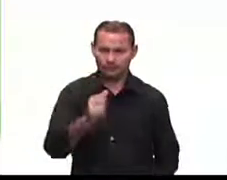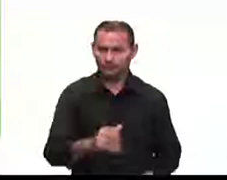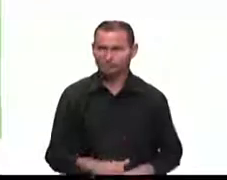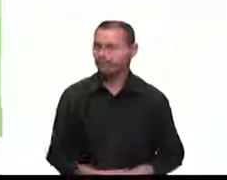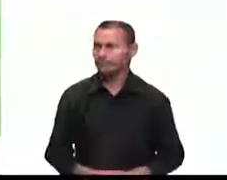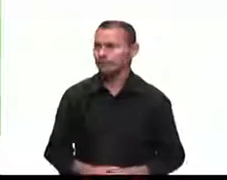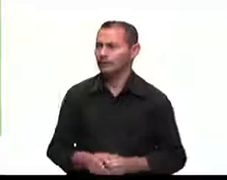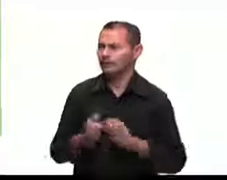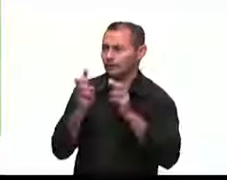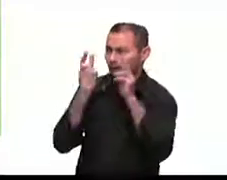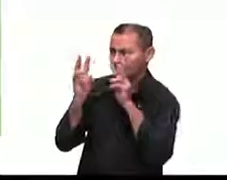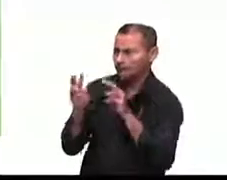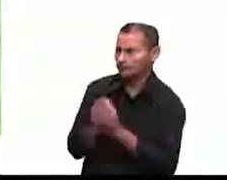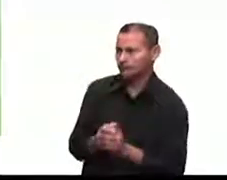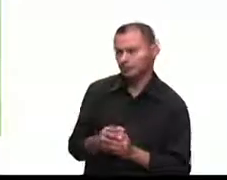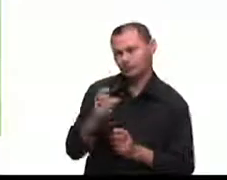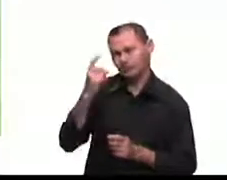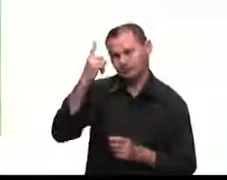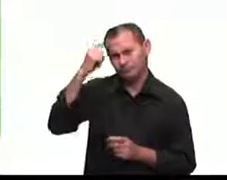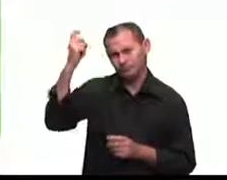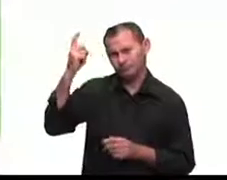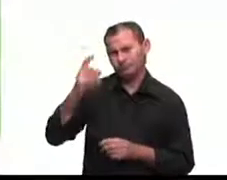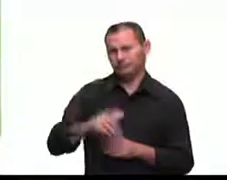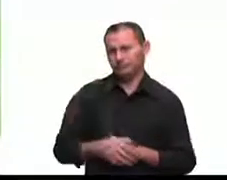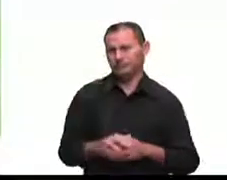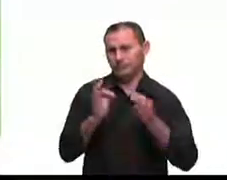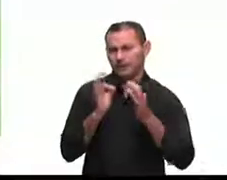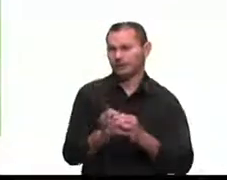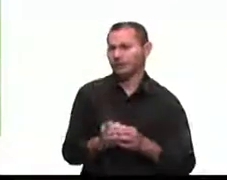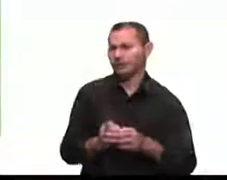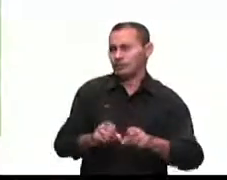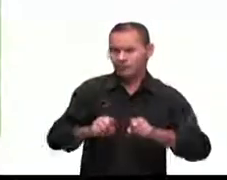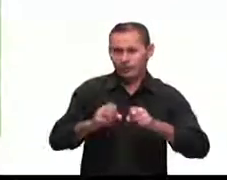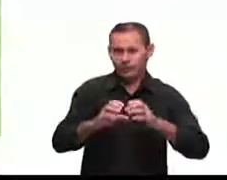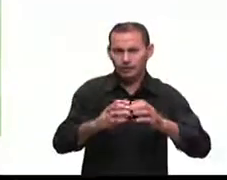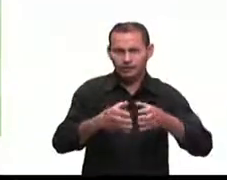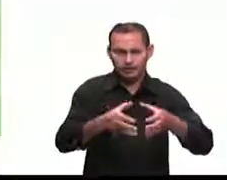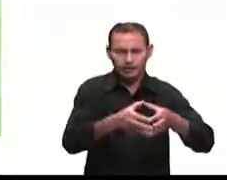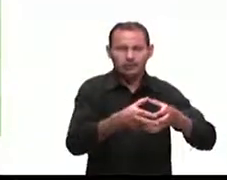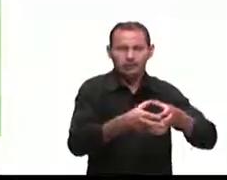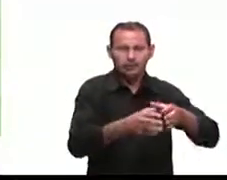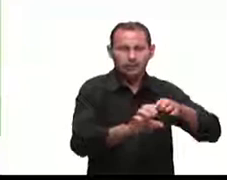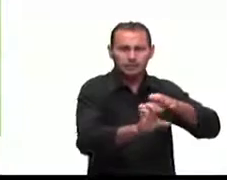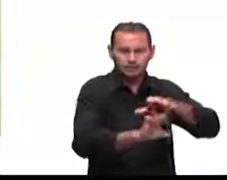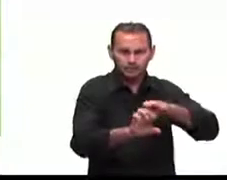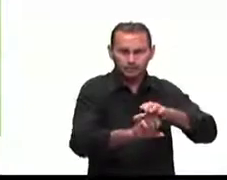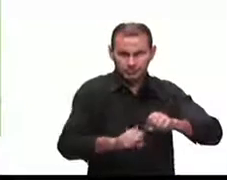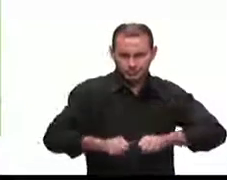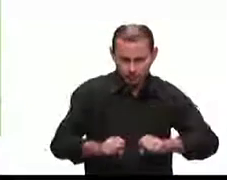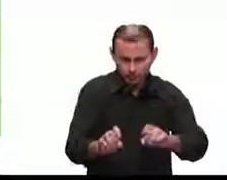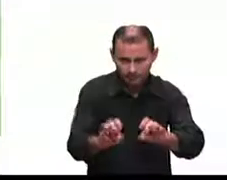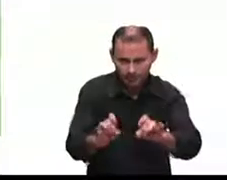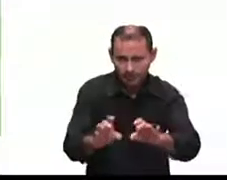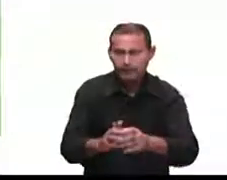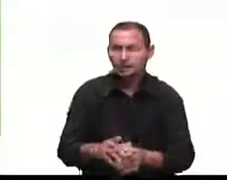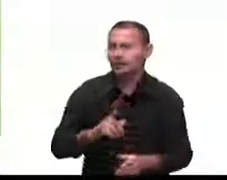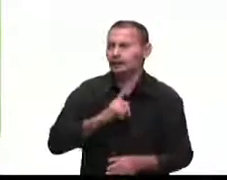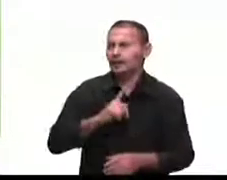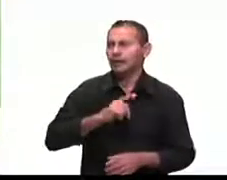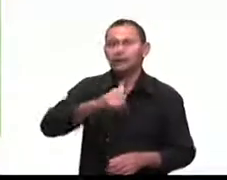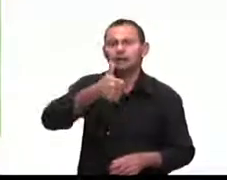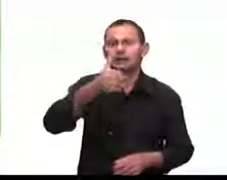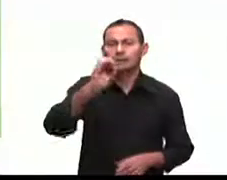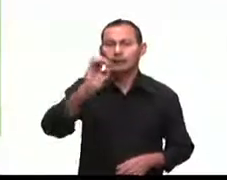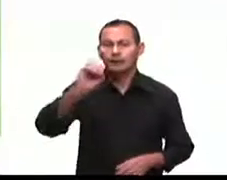Então, considerando hipoteticamente, tá? A rede de mercado, ela tem 100 mil